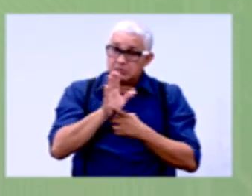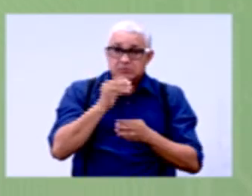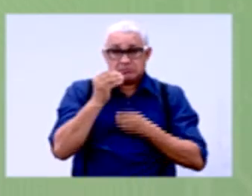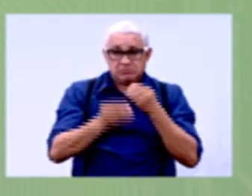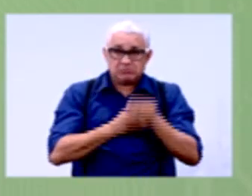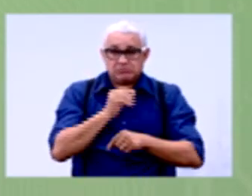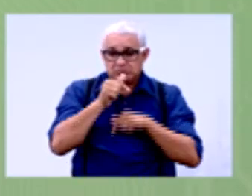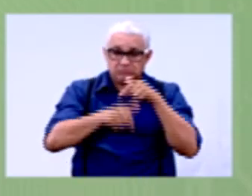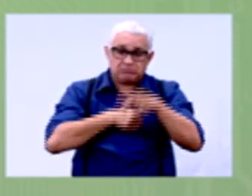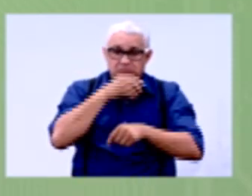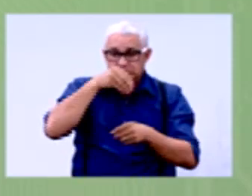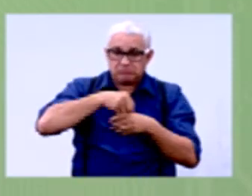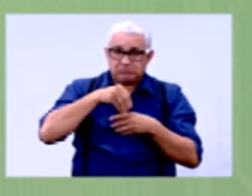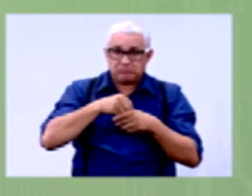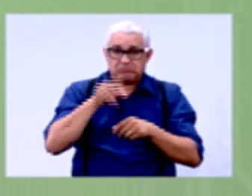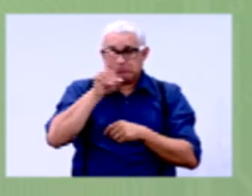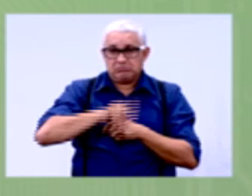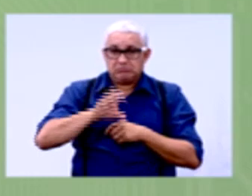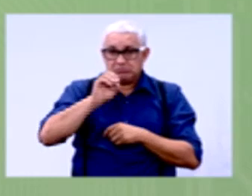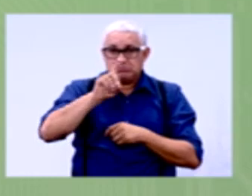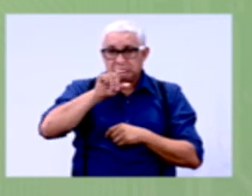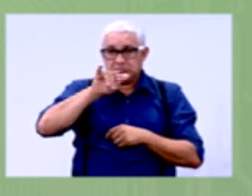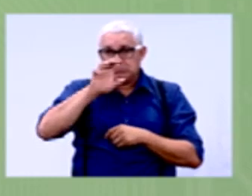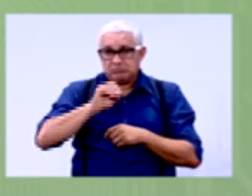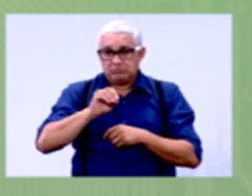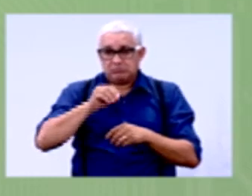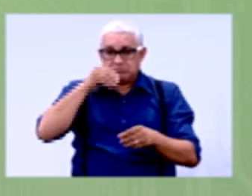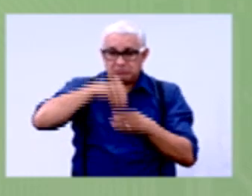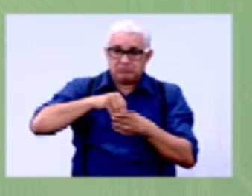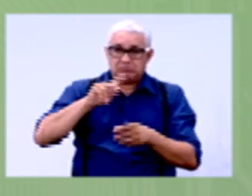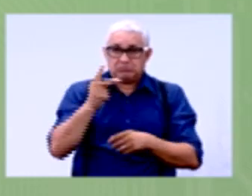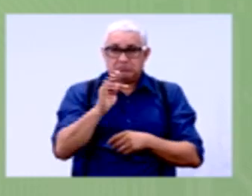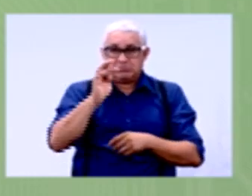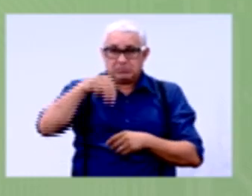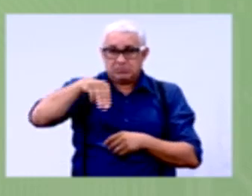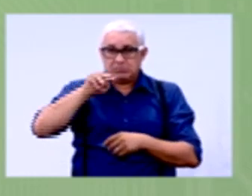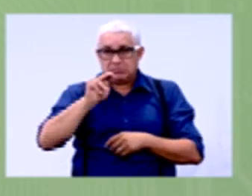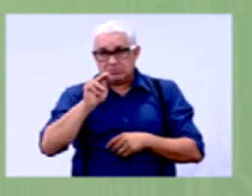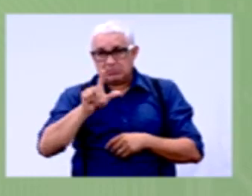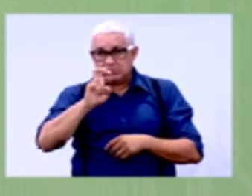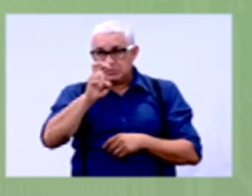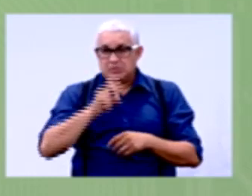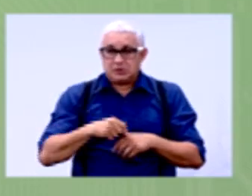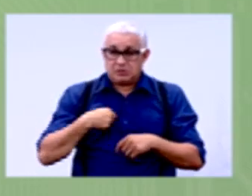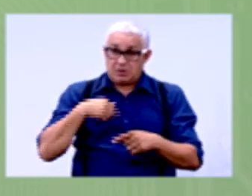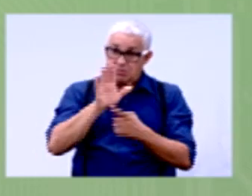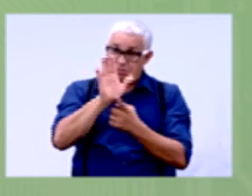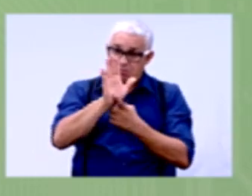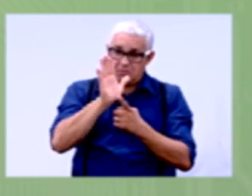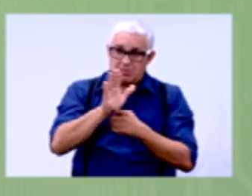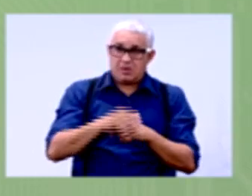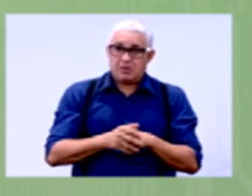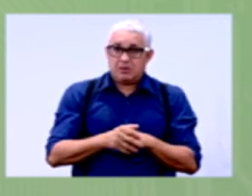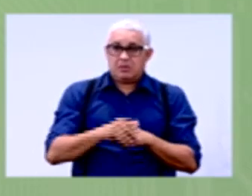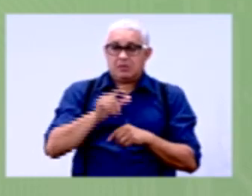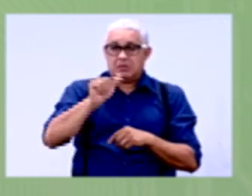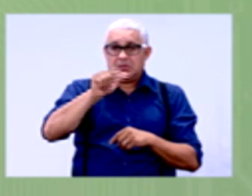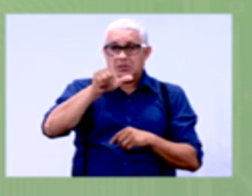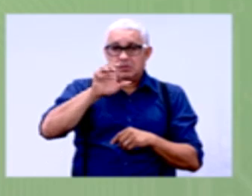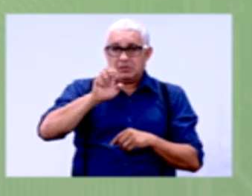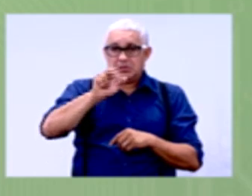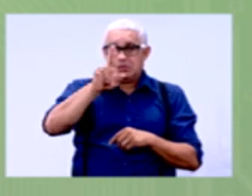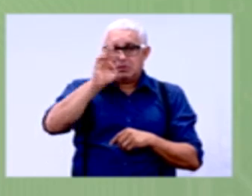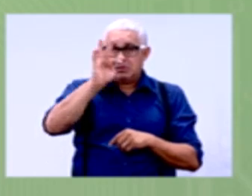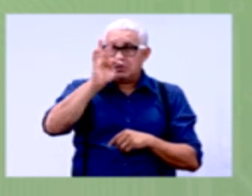isso funciona utilizando o código no HTML5, né. Então aqui eu vou mostrar através de um alerta, né, na